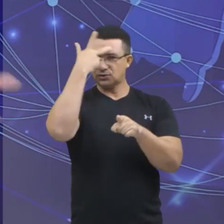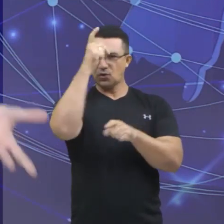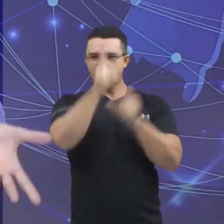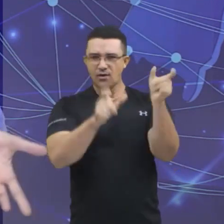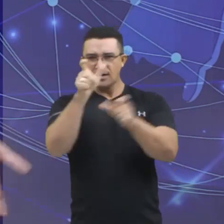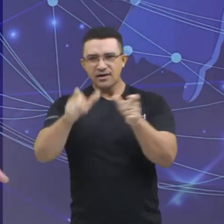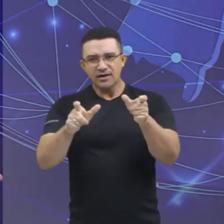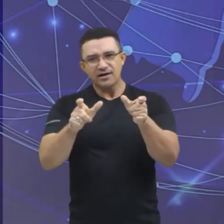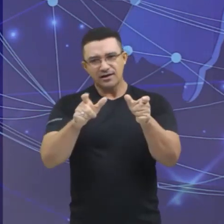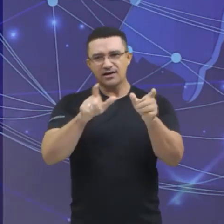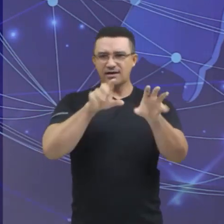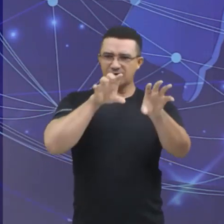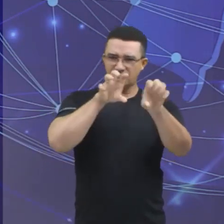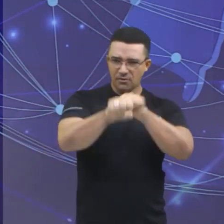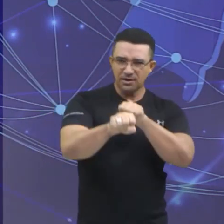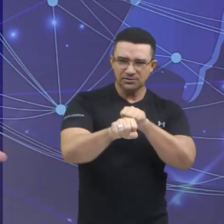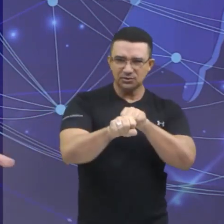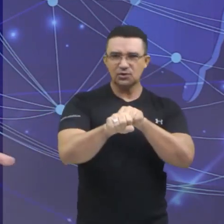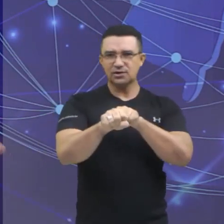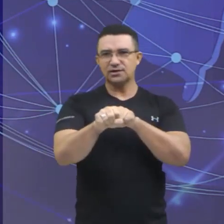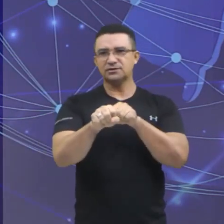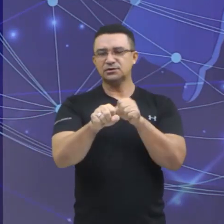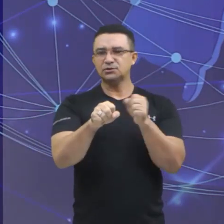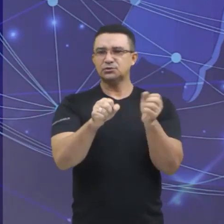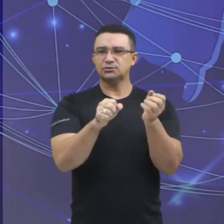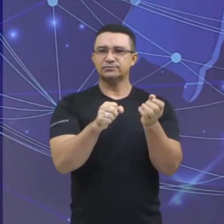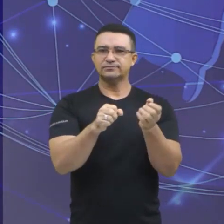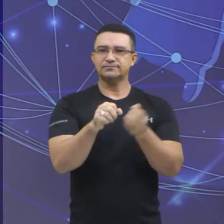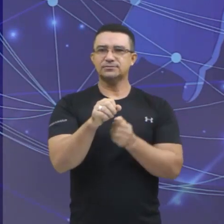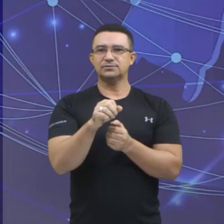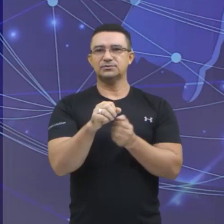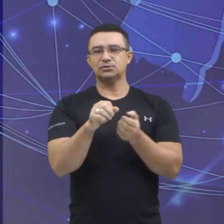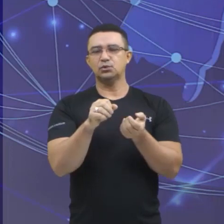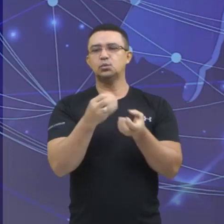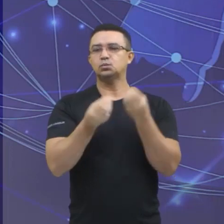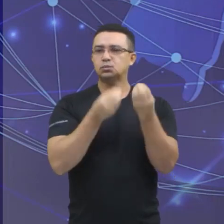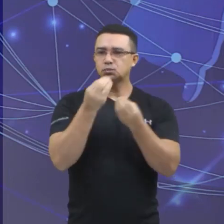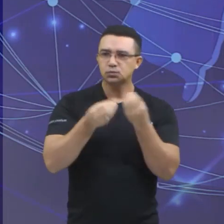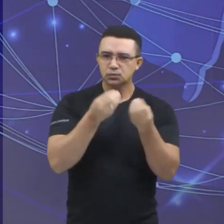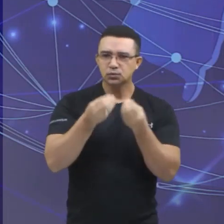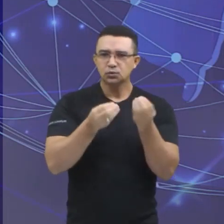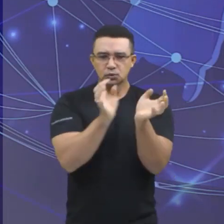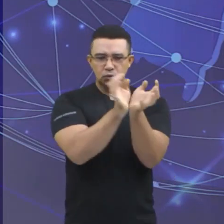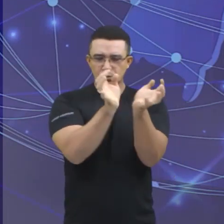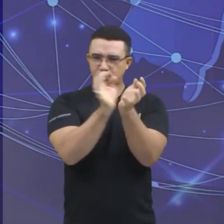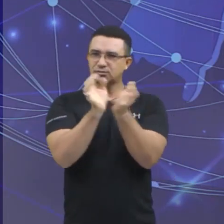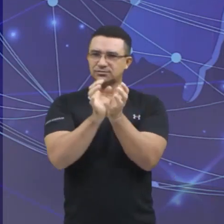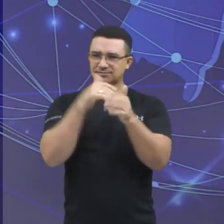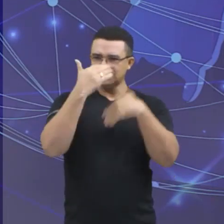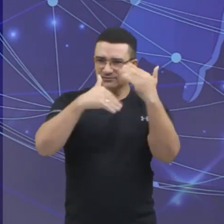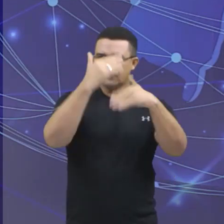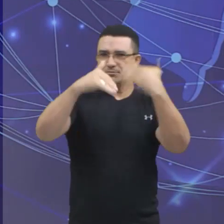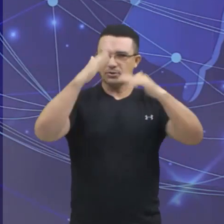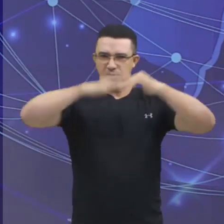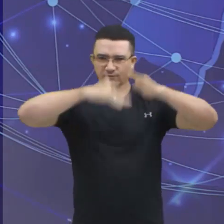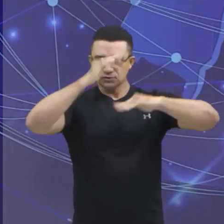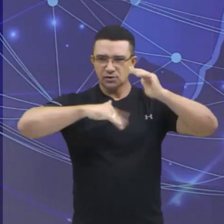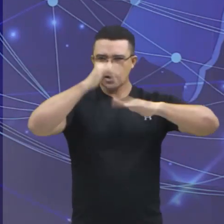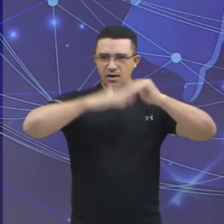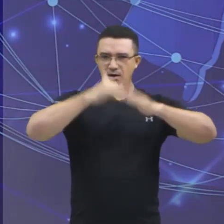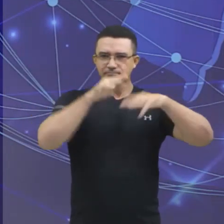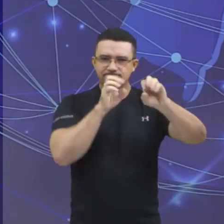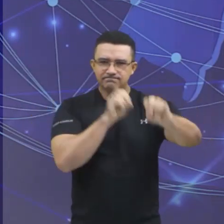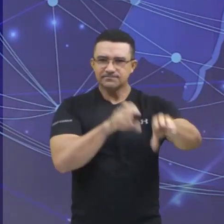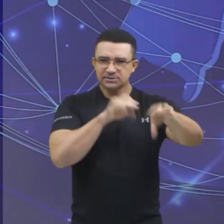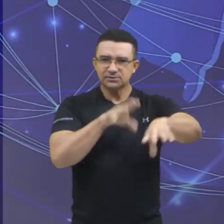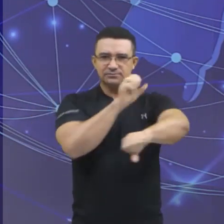centro do departamento, da divisão de desenvolvimento profissional do magistério da SEMED.